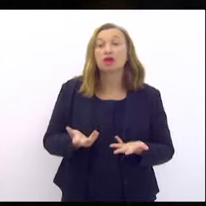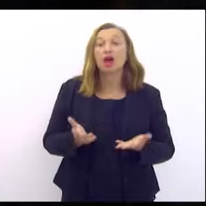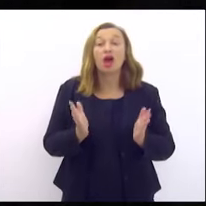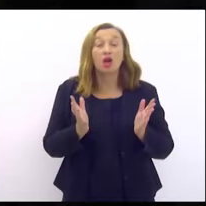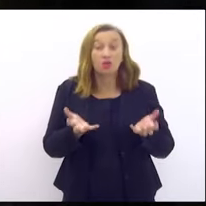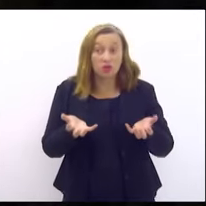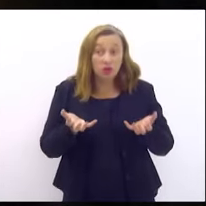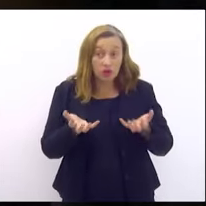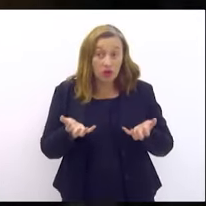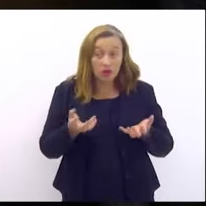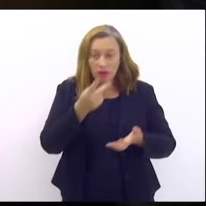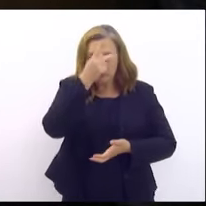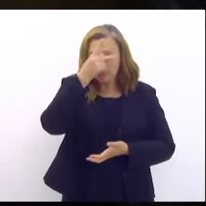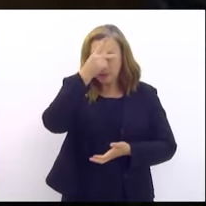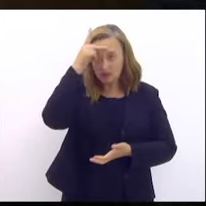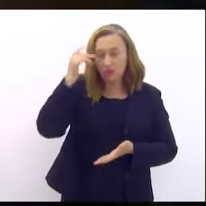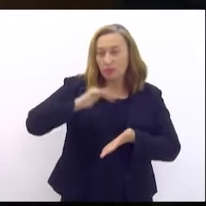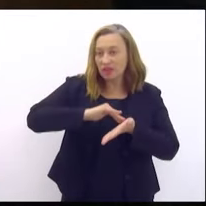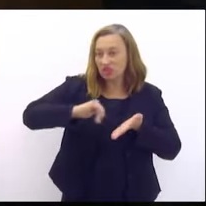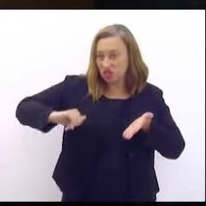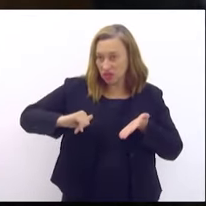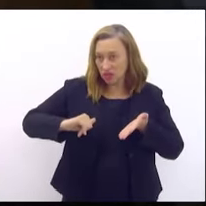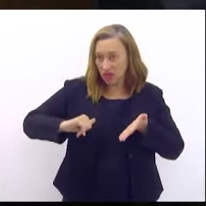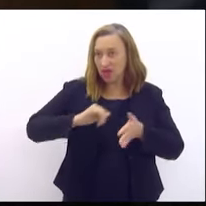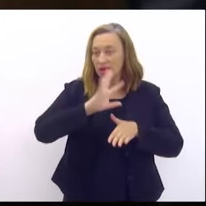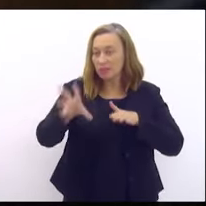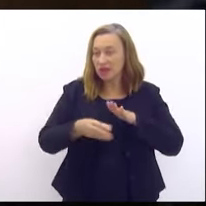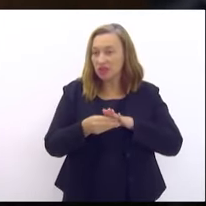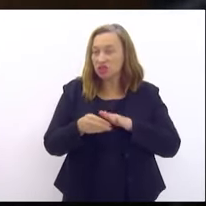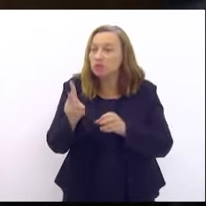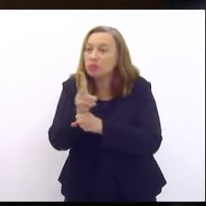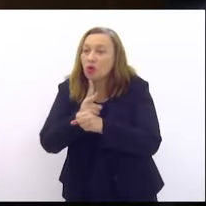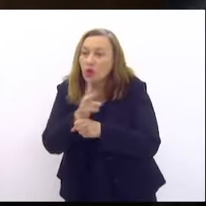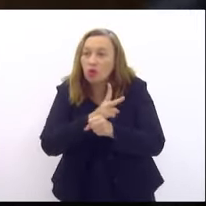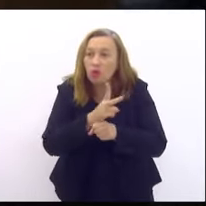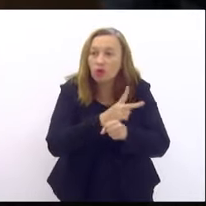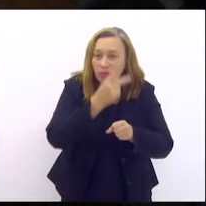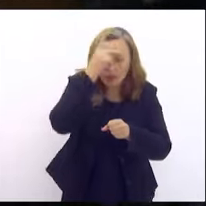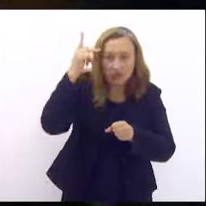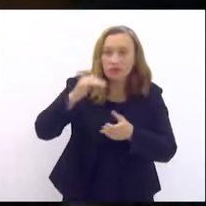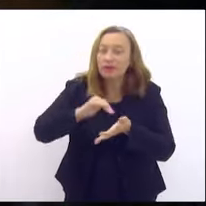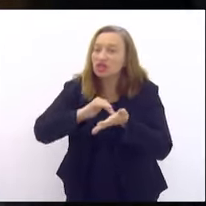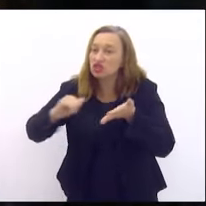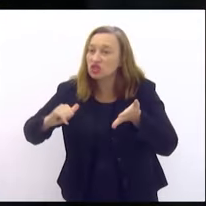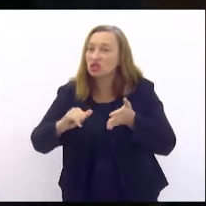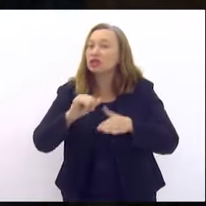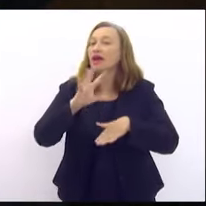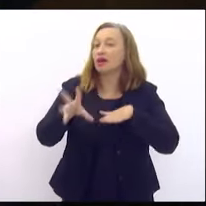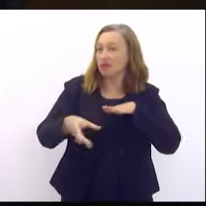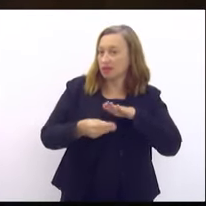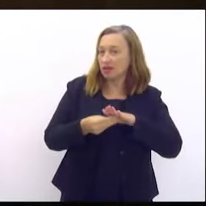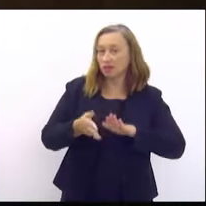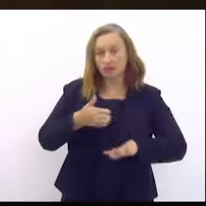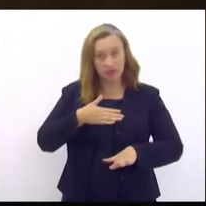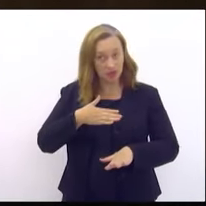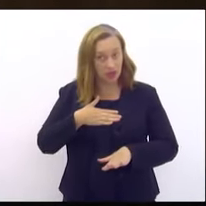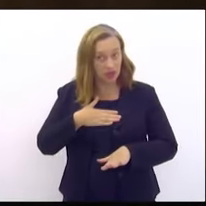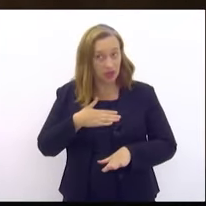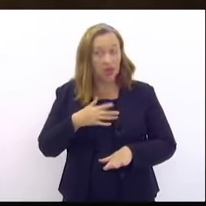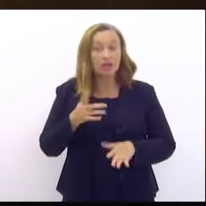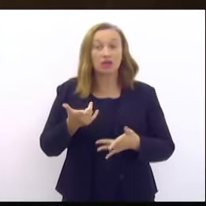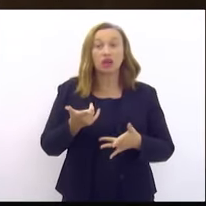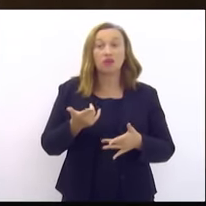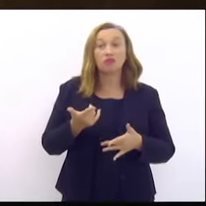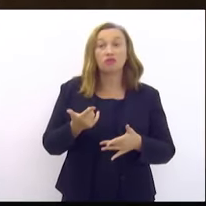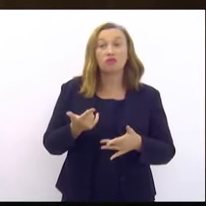quero alguém para retirar a emenda a gente caça a pessoa Onde tiver pra pessoa di tô retirando a emenda senão vira uma